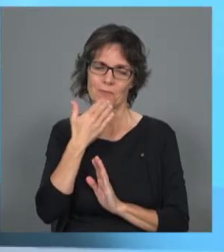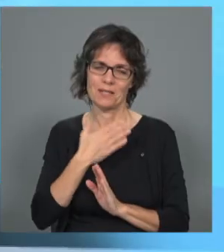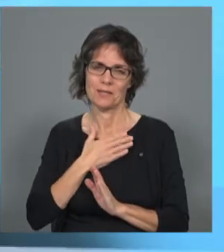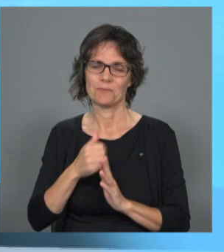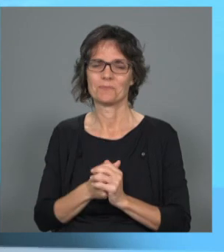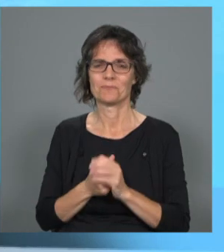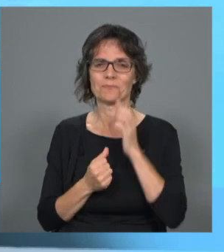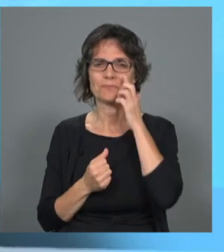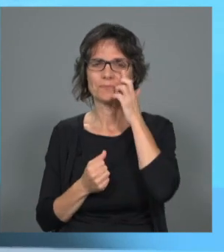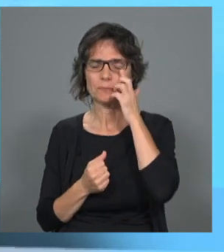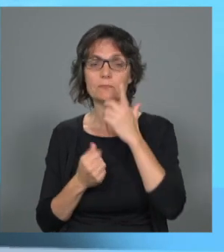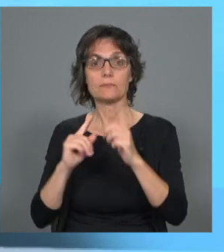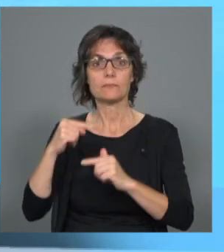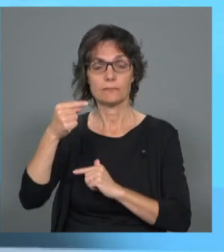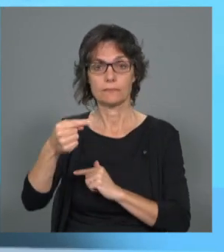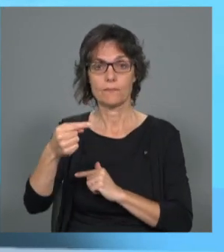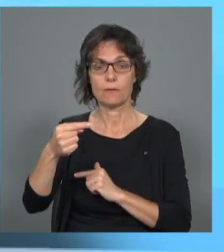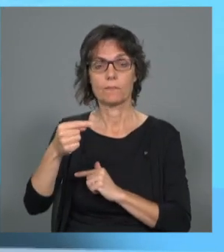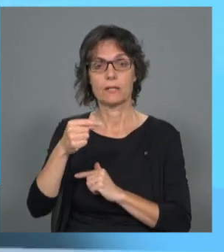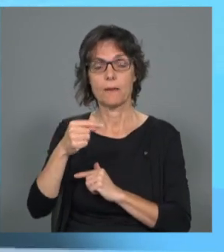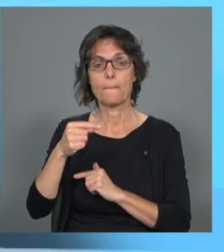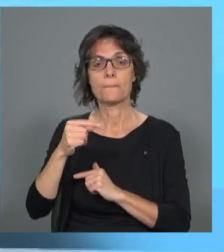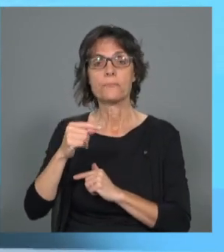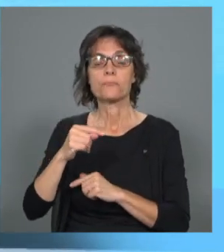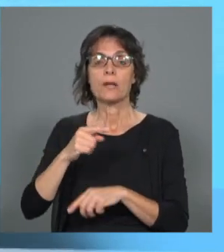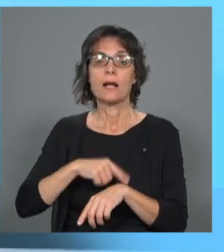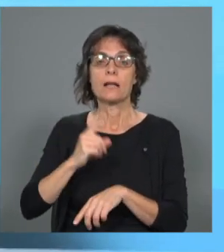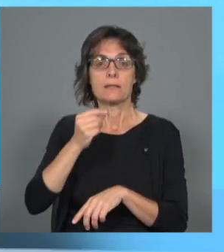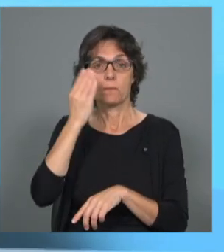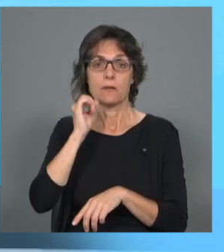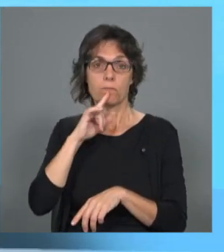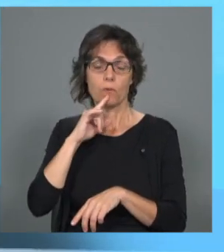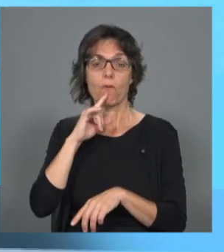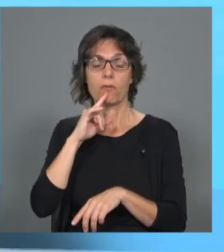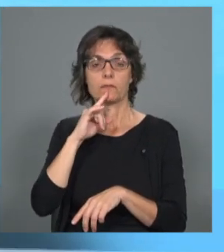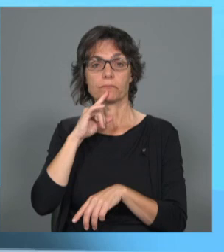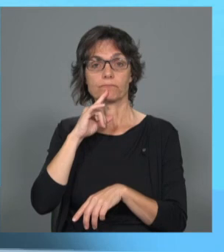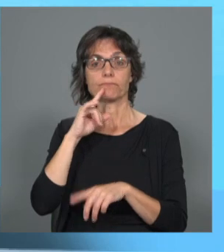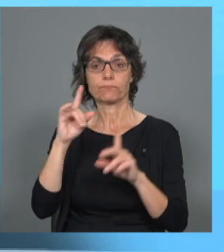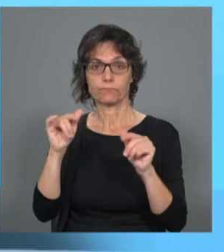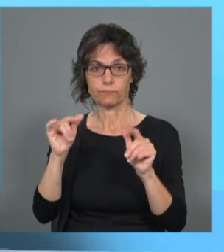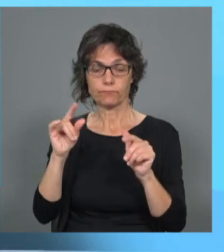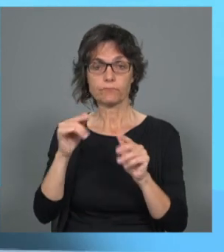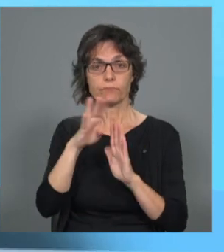que amanhã, poucos minutos após as 6 da manhã, pode acompanhar a edição rádio